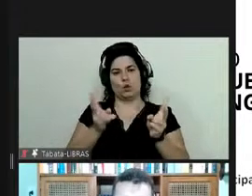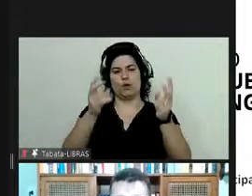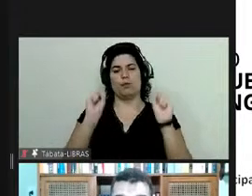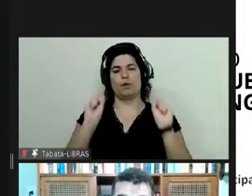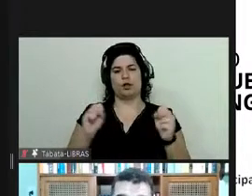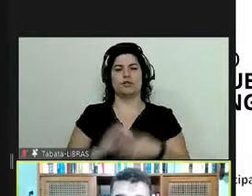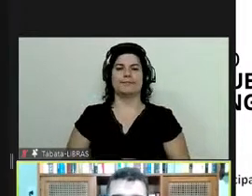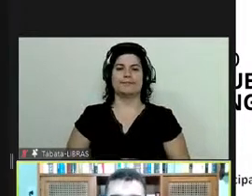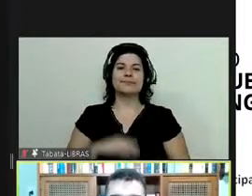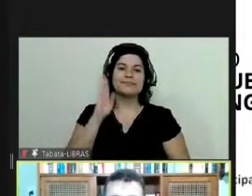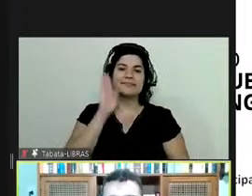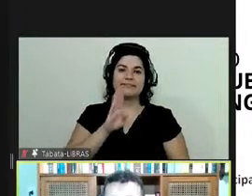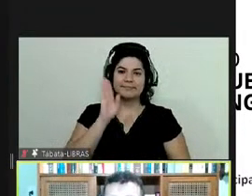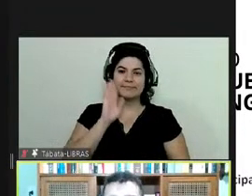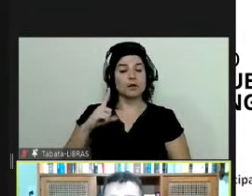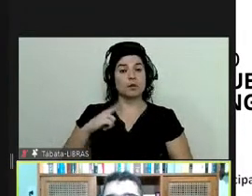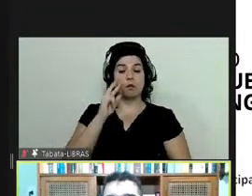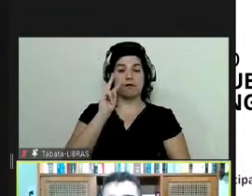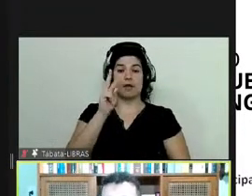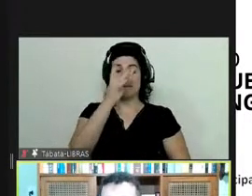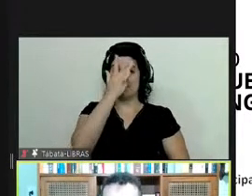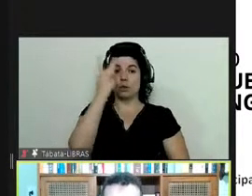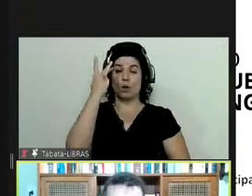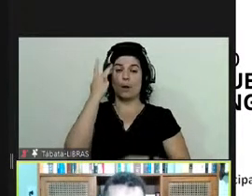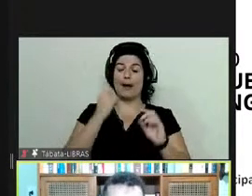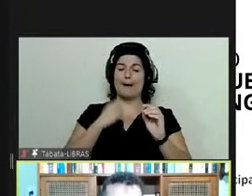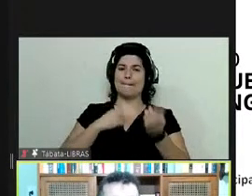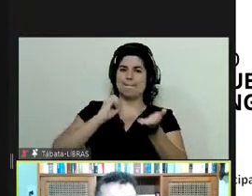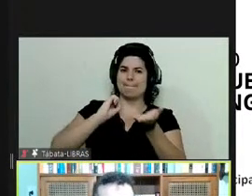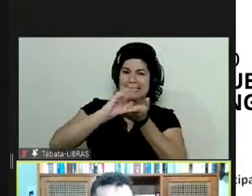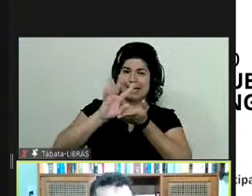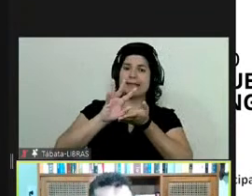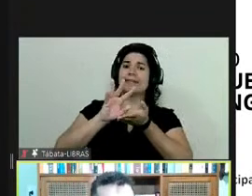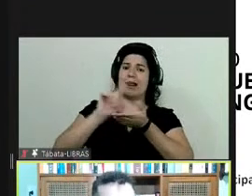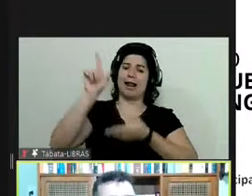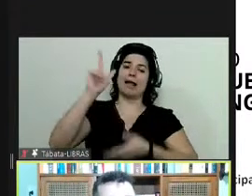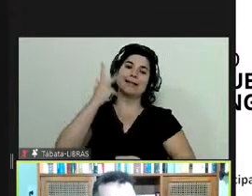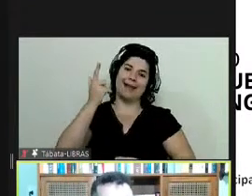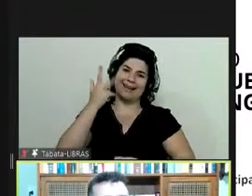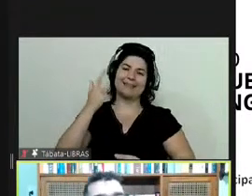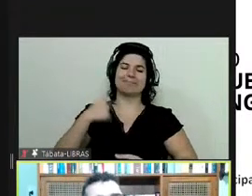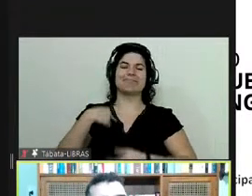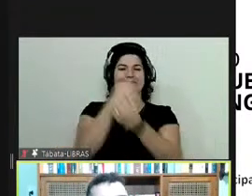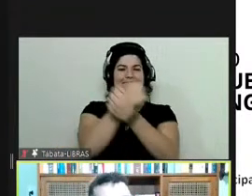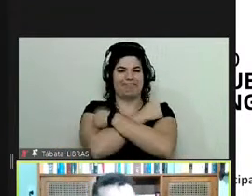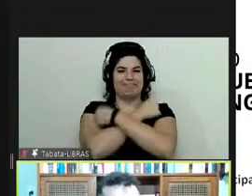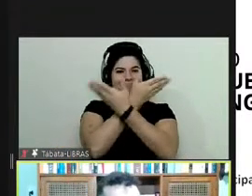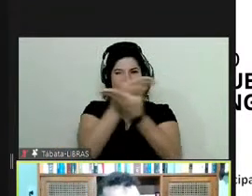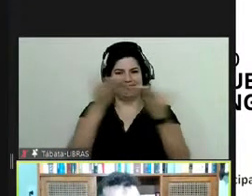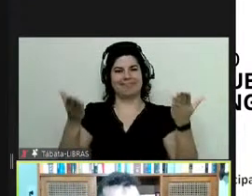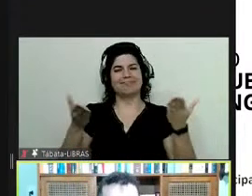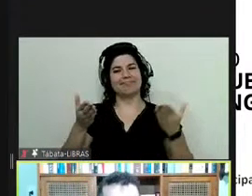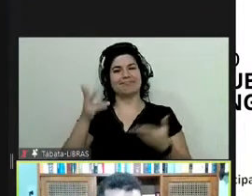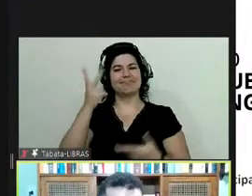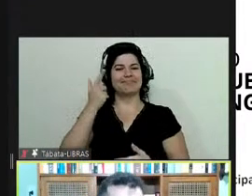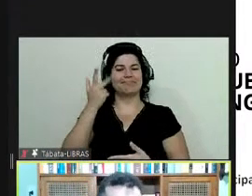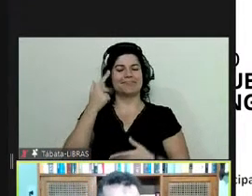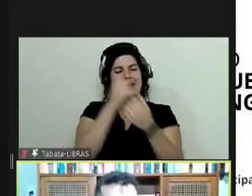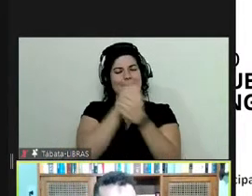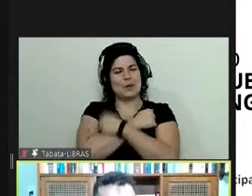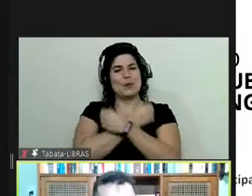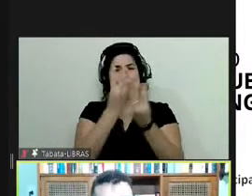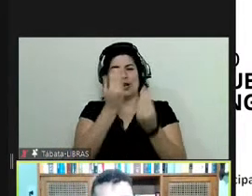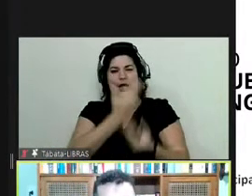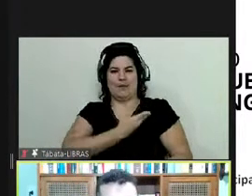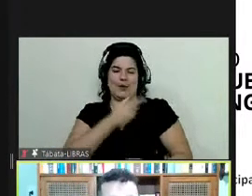ser legal e vamos só que mandou até uma isso acho que é do Ceará fiquei extremamente feliz em jeito Um abraço aí para todos queridos do Ceará deve ter